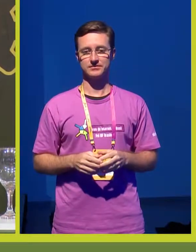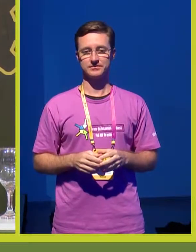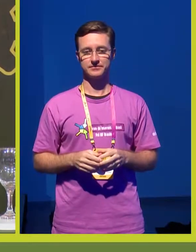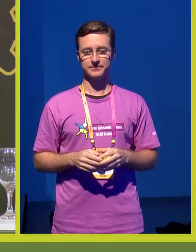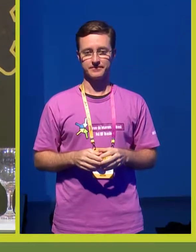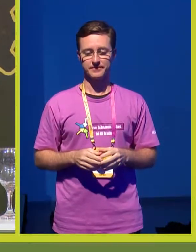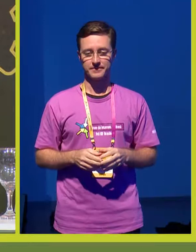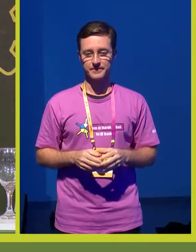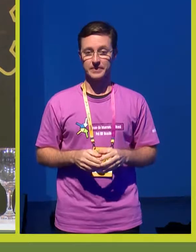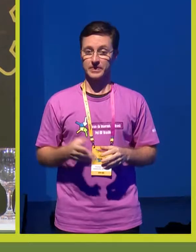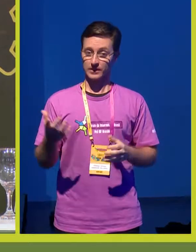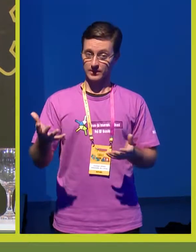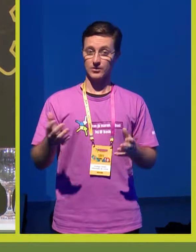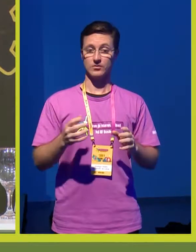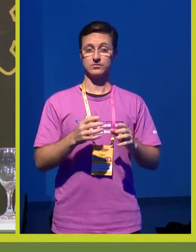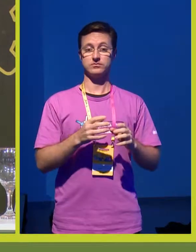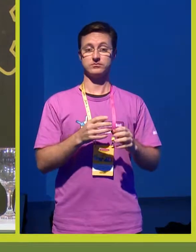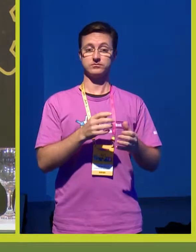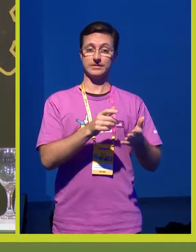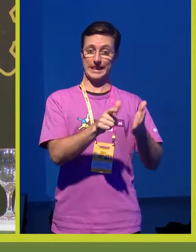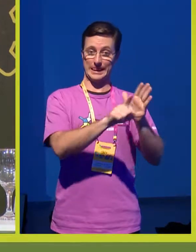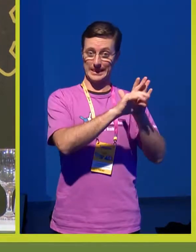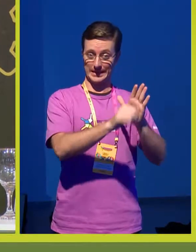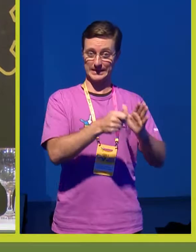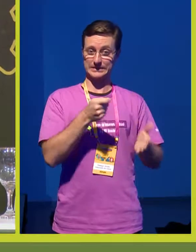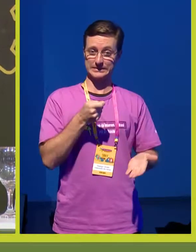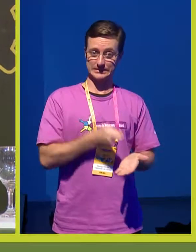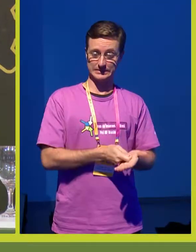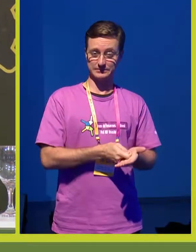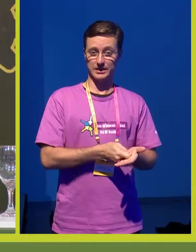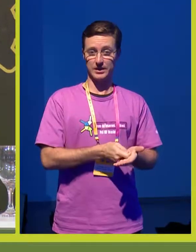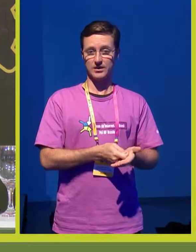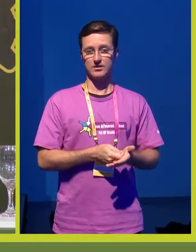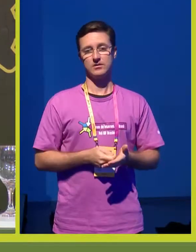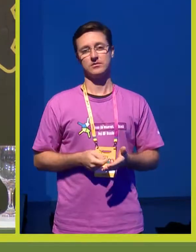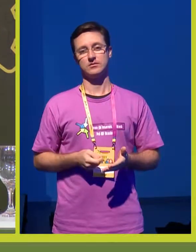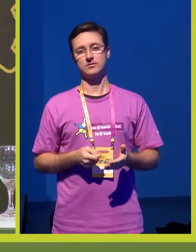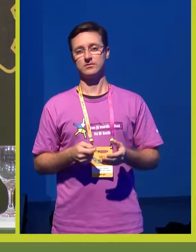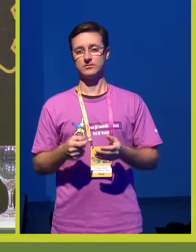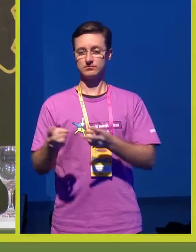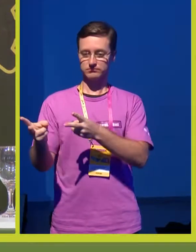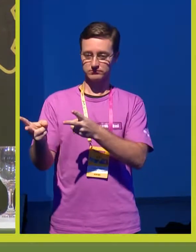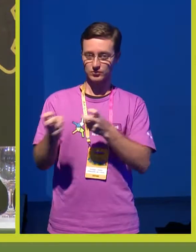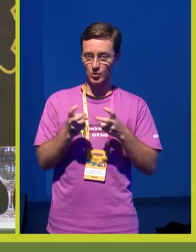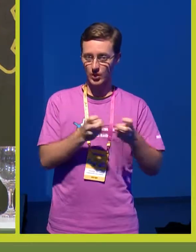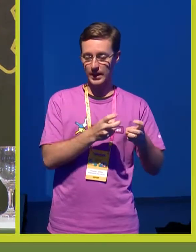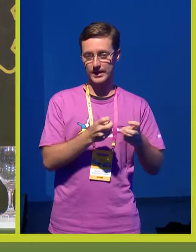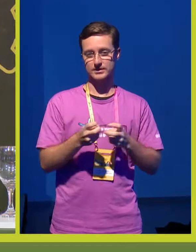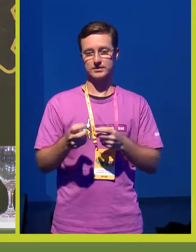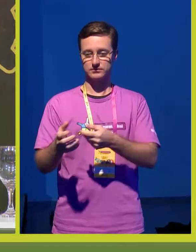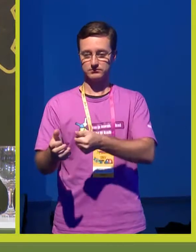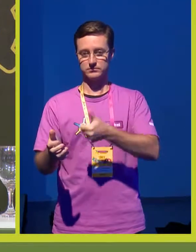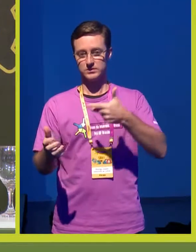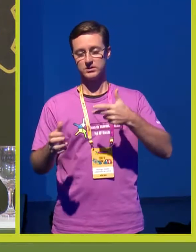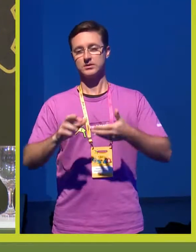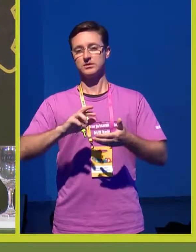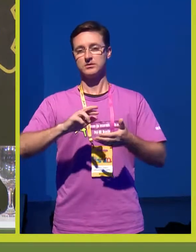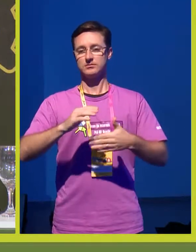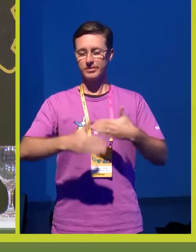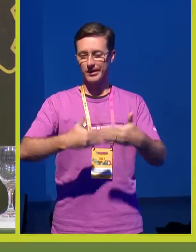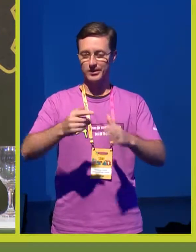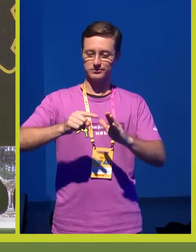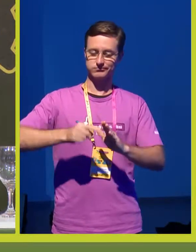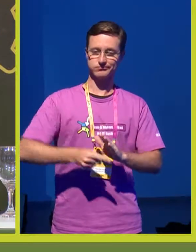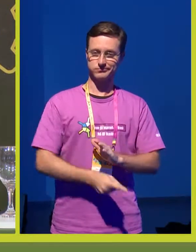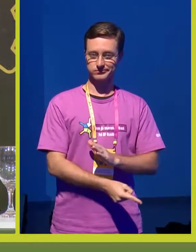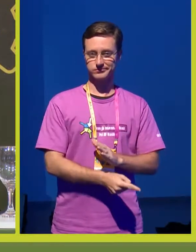seletividade do sistema penal, a coleta e o acesso a coleta, o acesso e o tratamento desses dados tendem a aprofundar